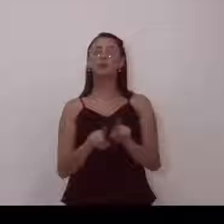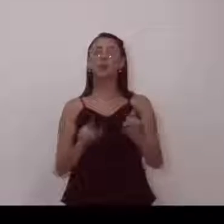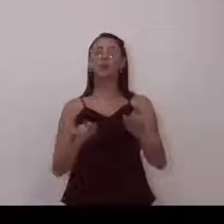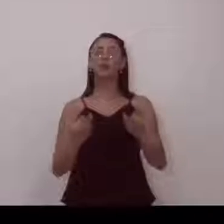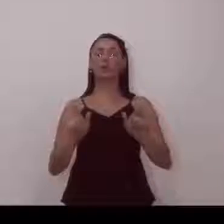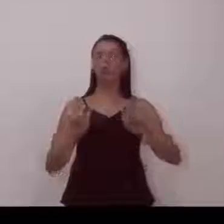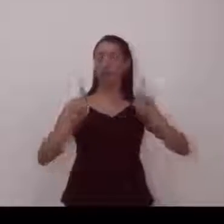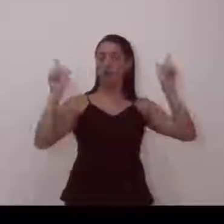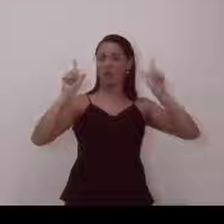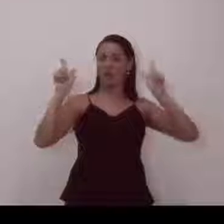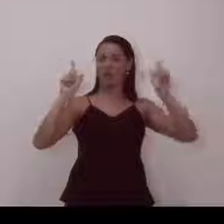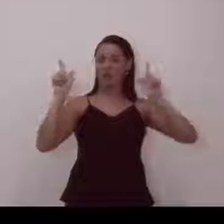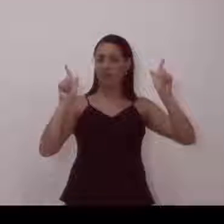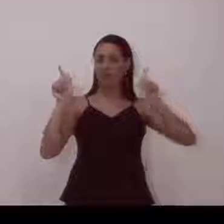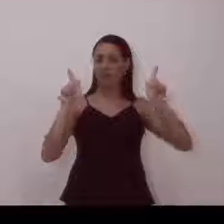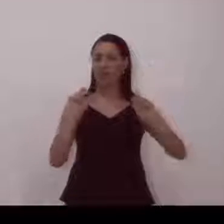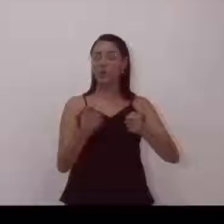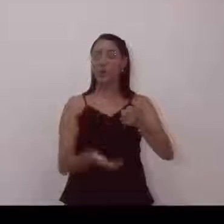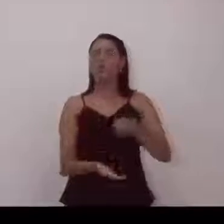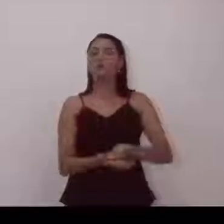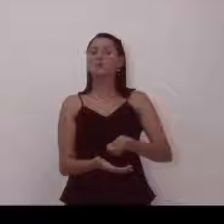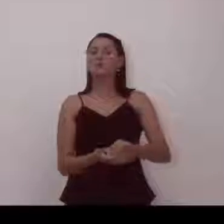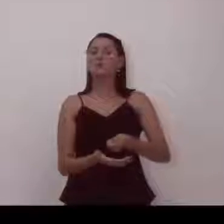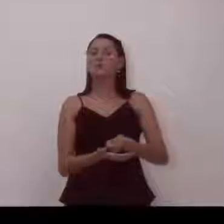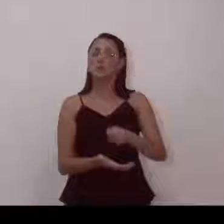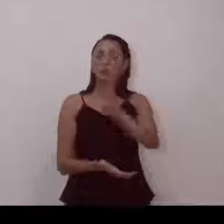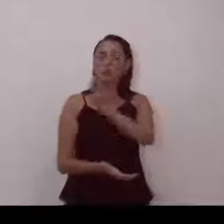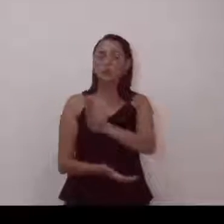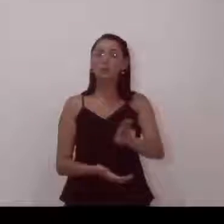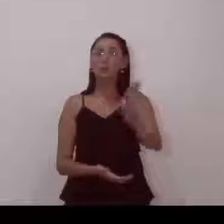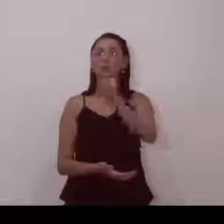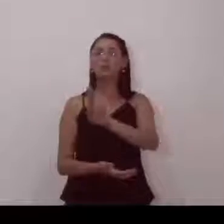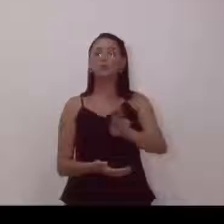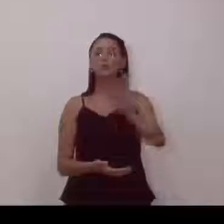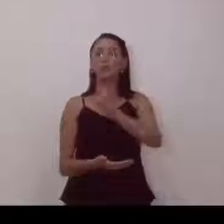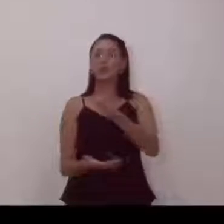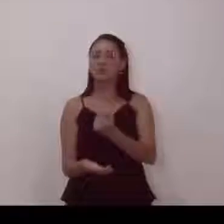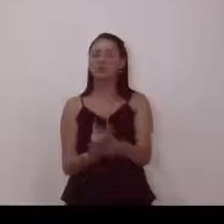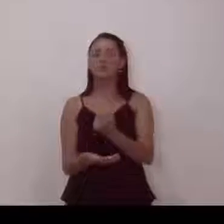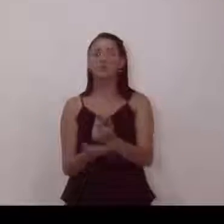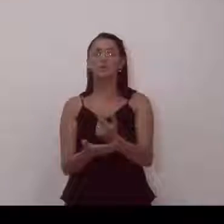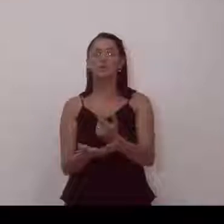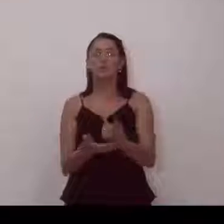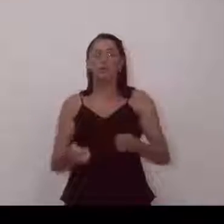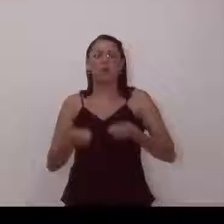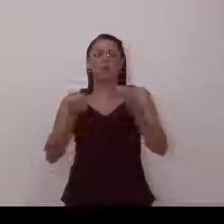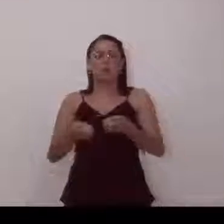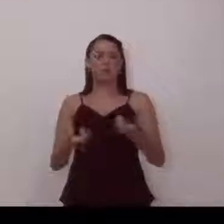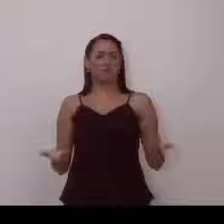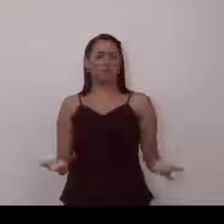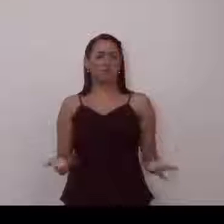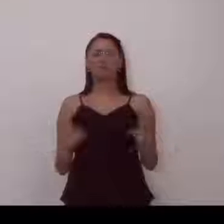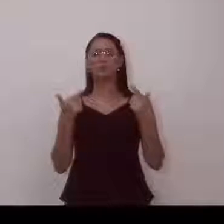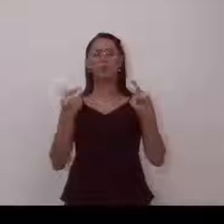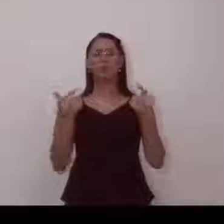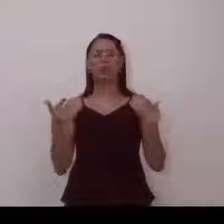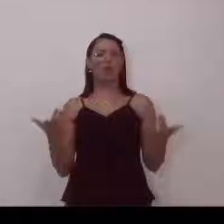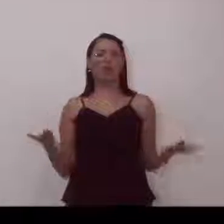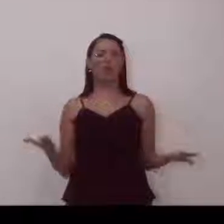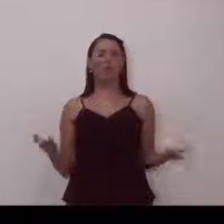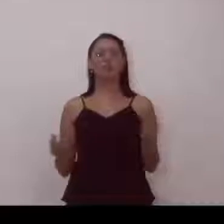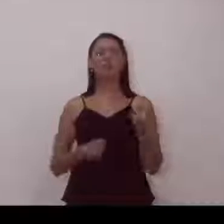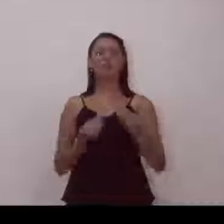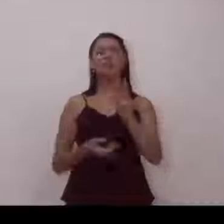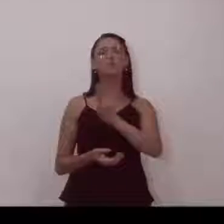crédito autorizado serão obrigatoriamente aplicados na execução do empreendimento. Então, não existe essa possibilidade